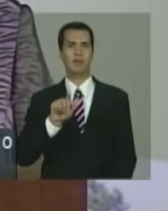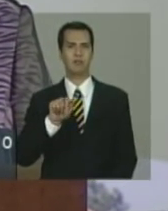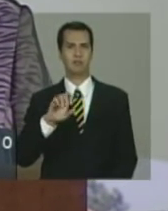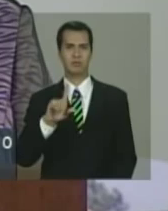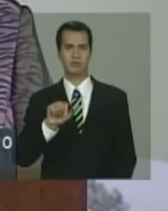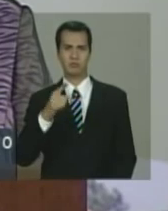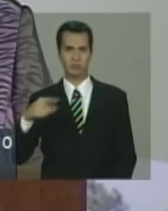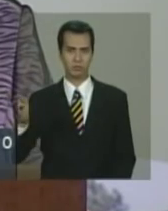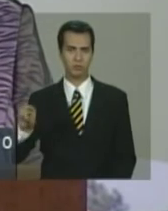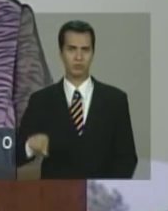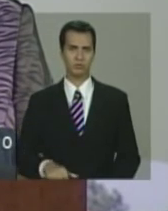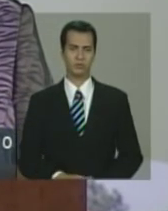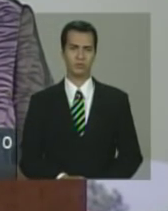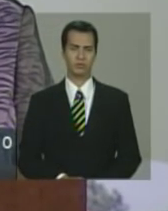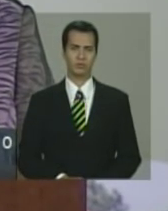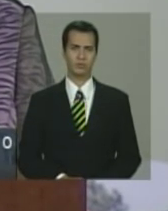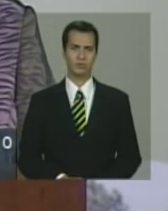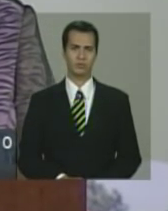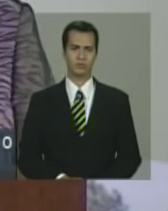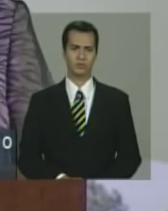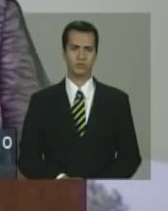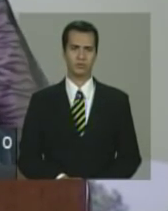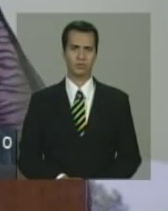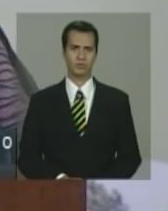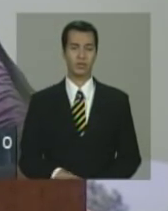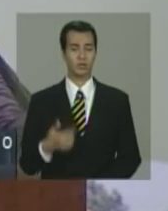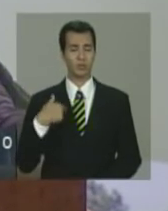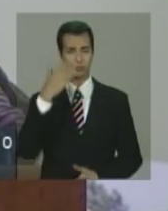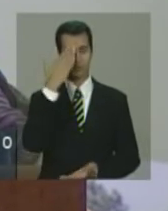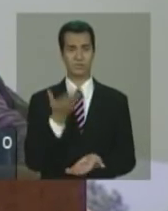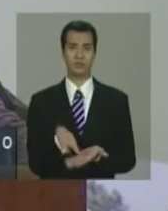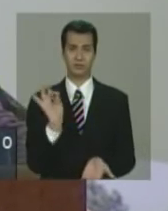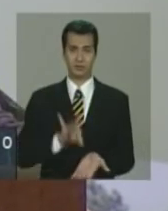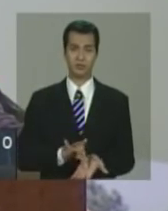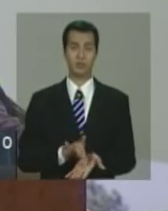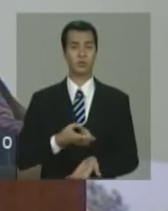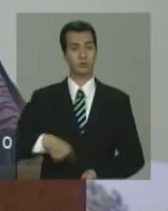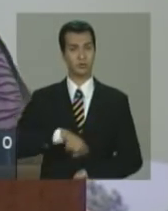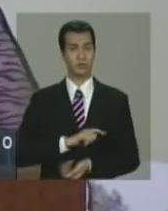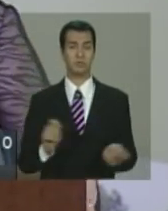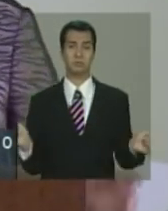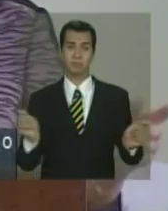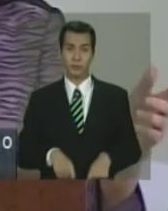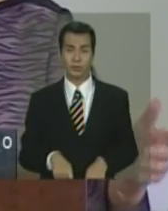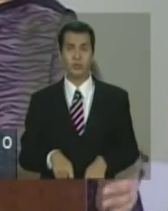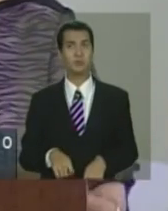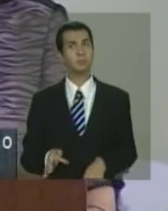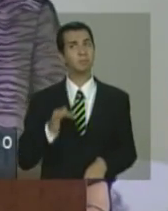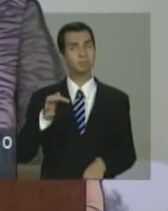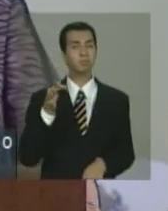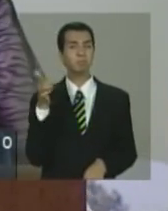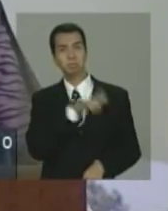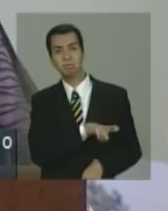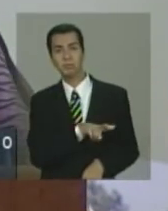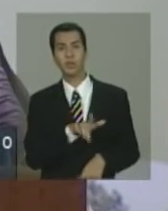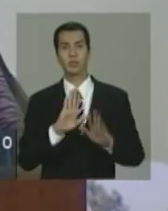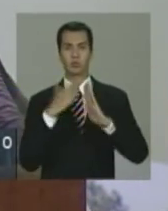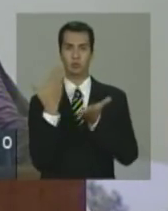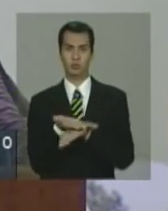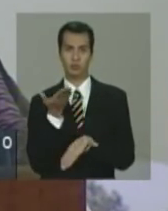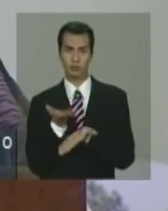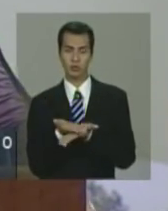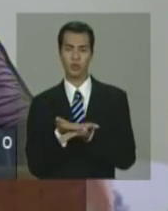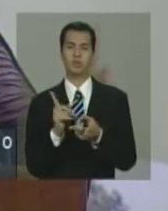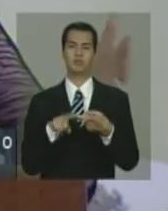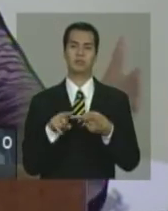tenho certeza que nós, se formos capazes de democratizar o acesso